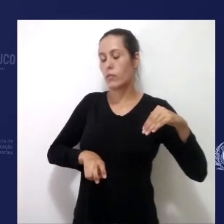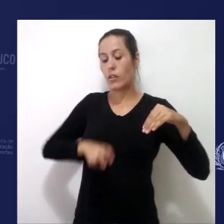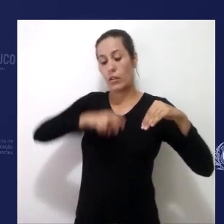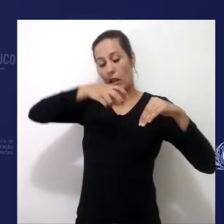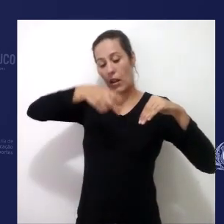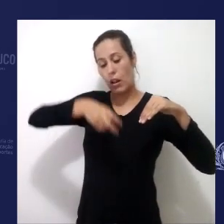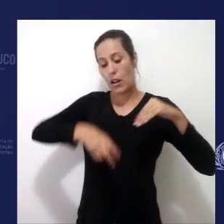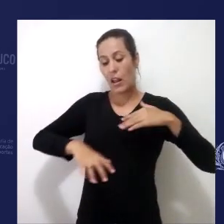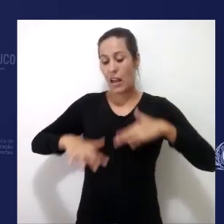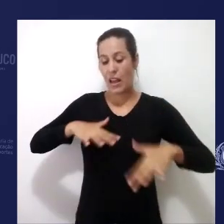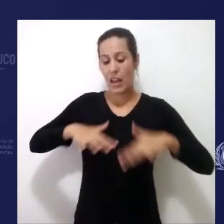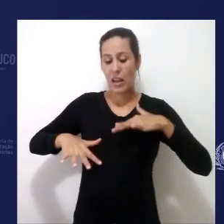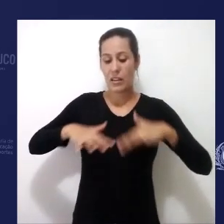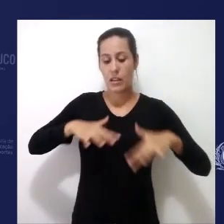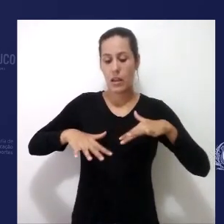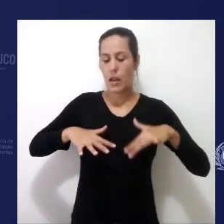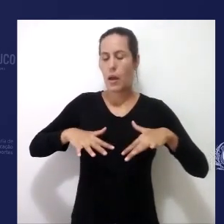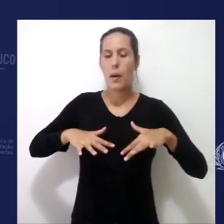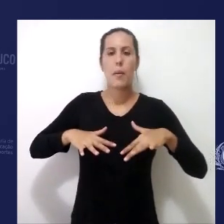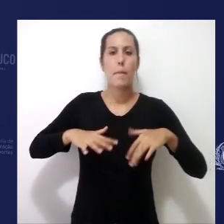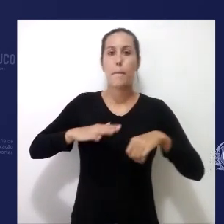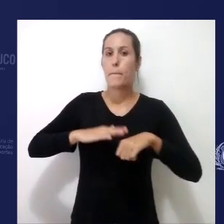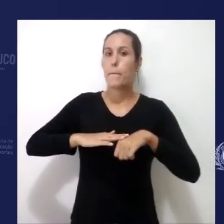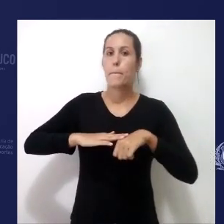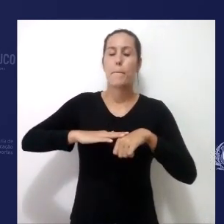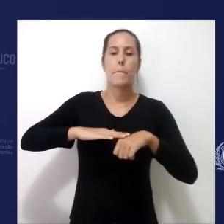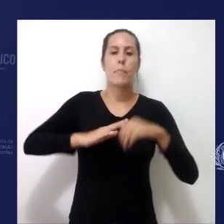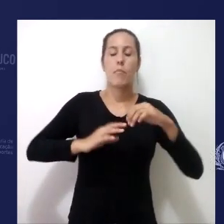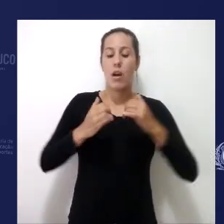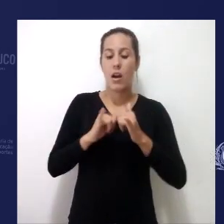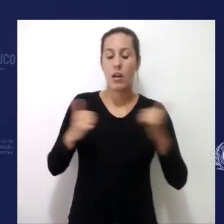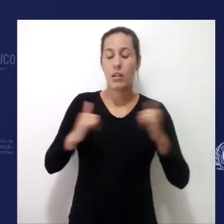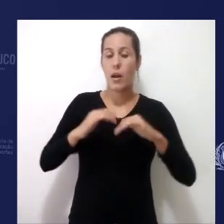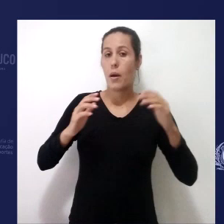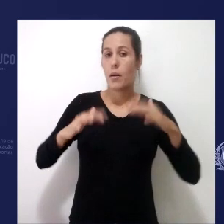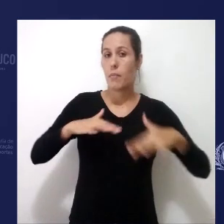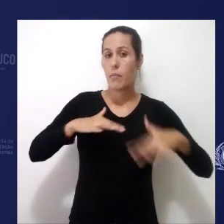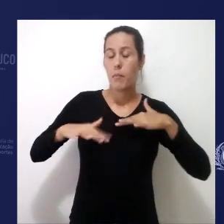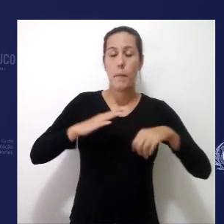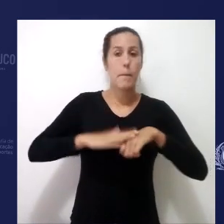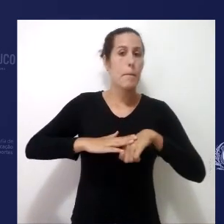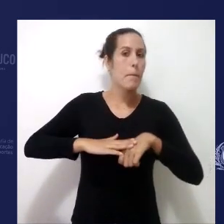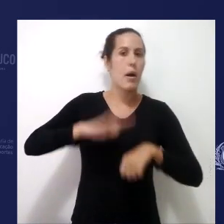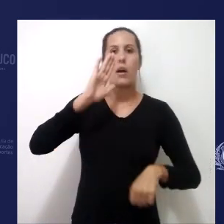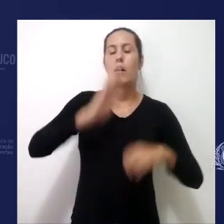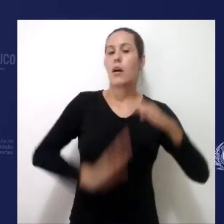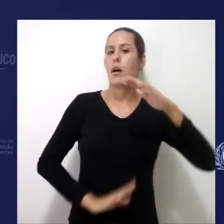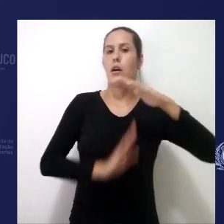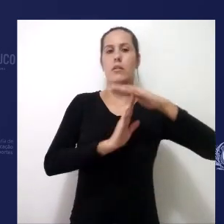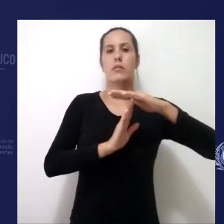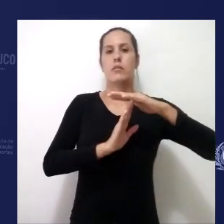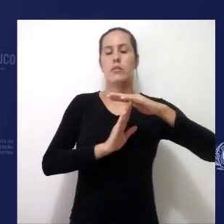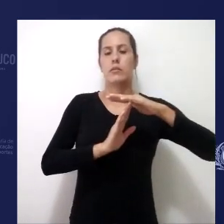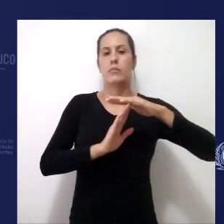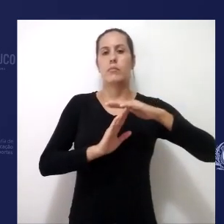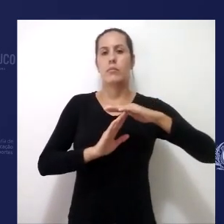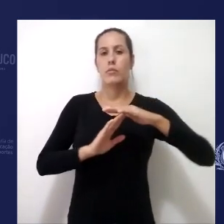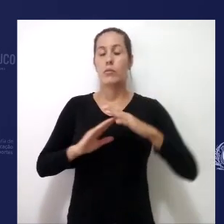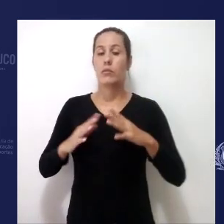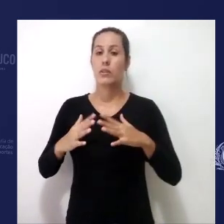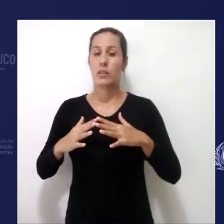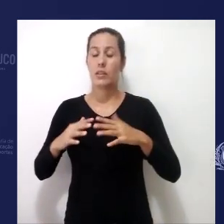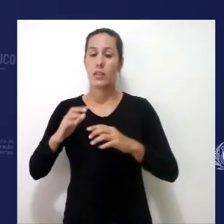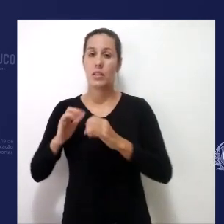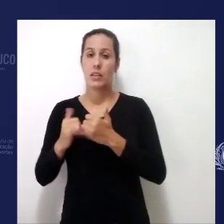está no máximo e a energia potencial no mínimo. A energia cinética ela vai impulsionar o carrinho até